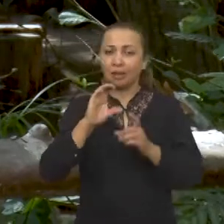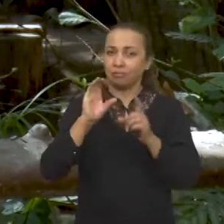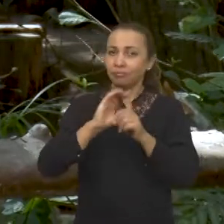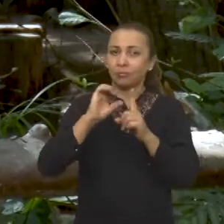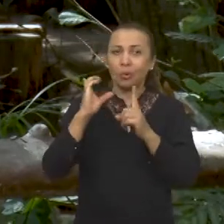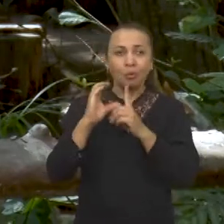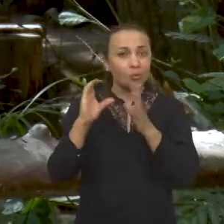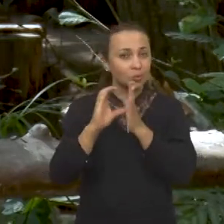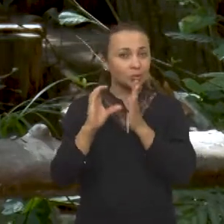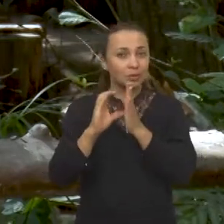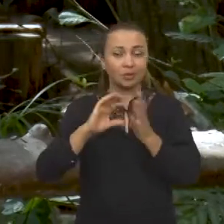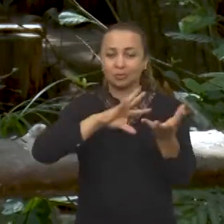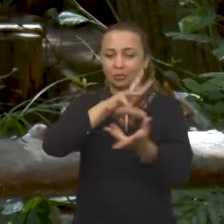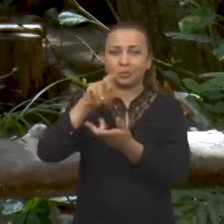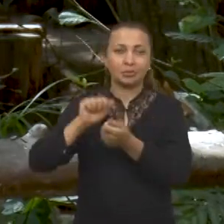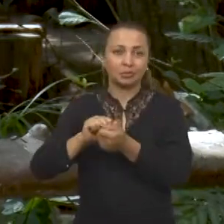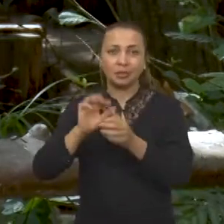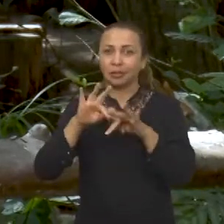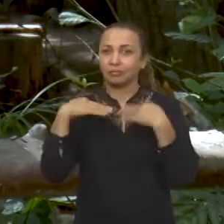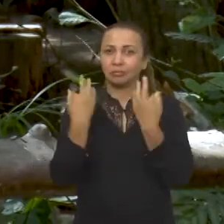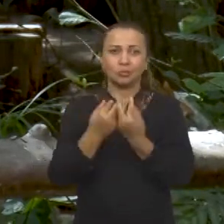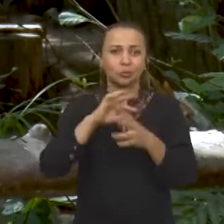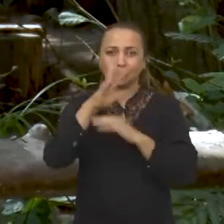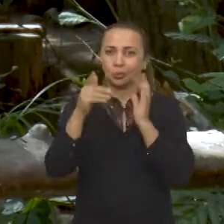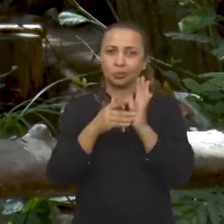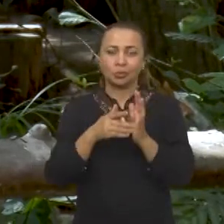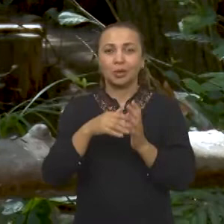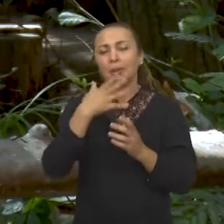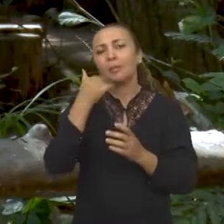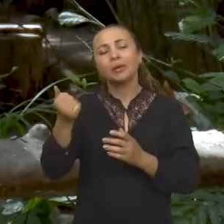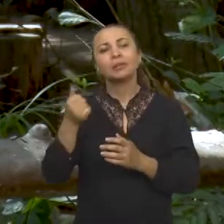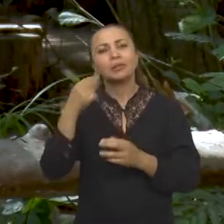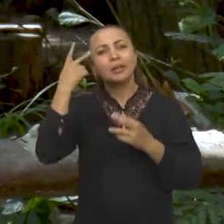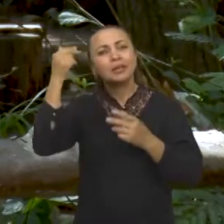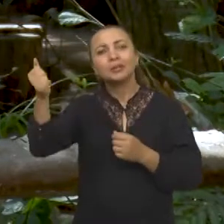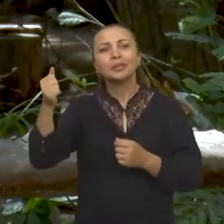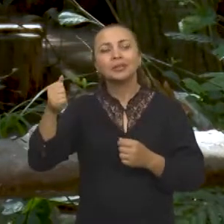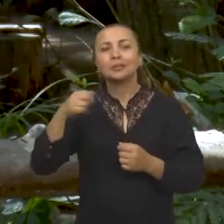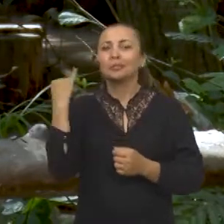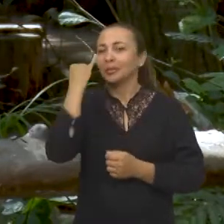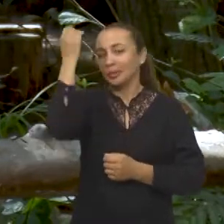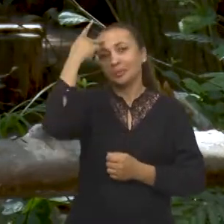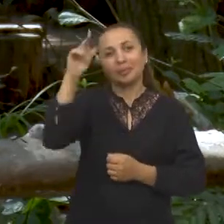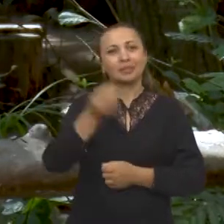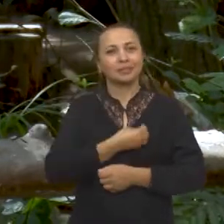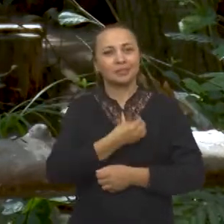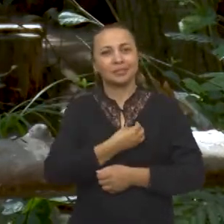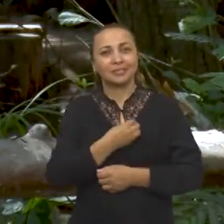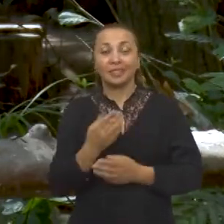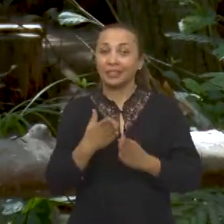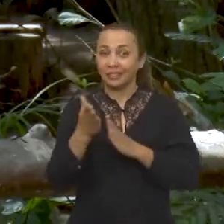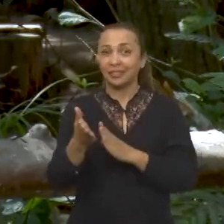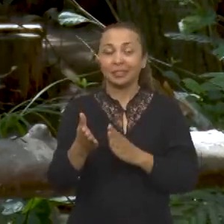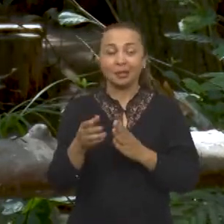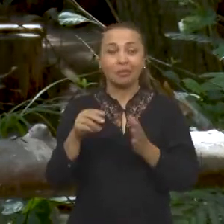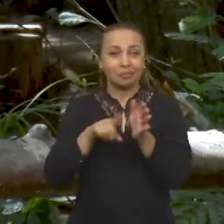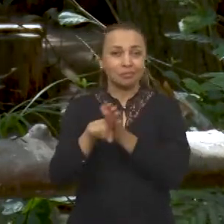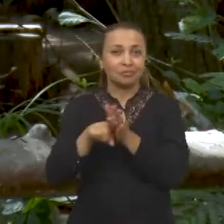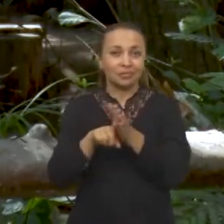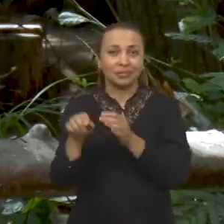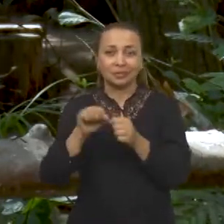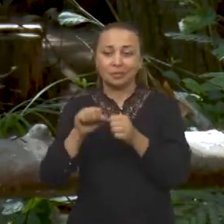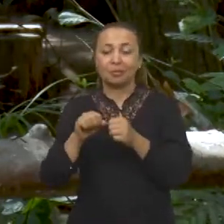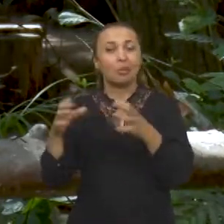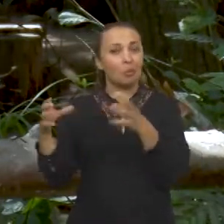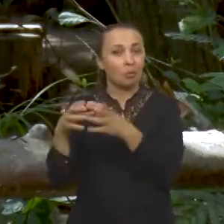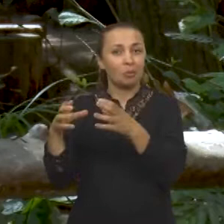e até para o planeta. E por que não melhorar esse ato natural e fundamental para a vida? É aí que entra uma pesquisa realizada